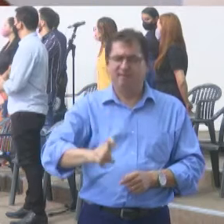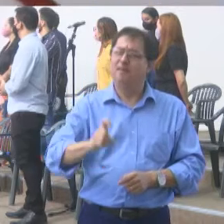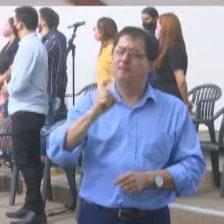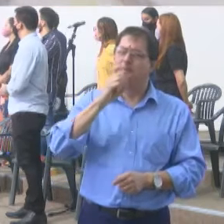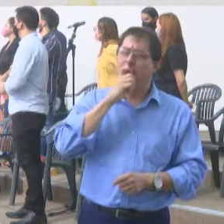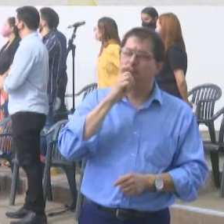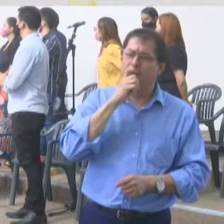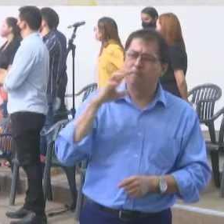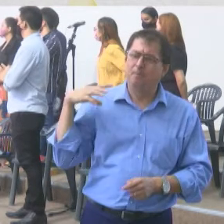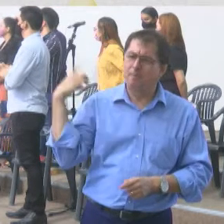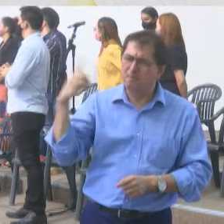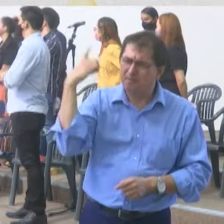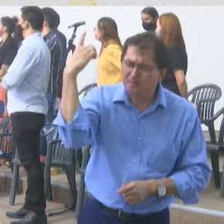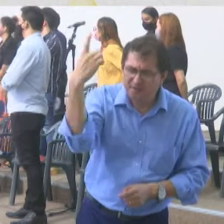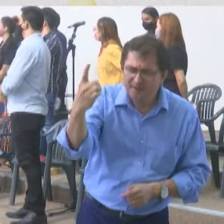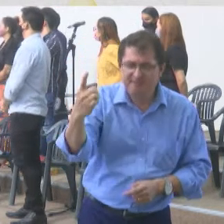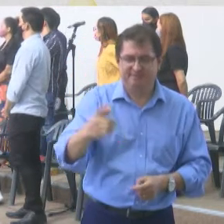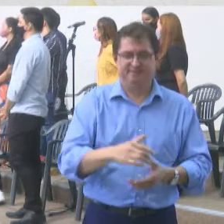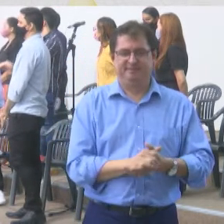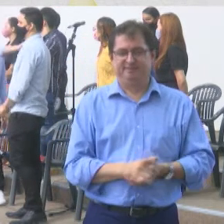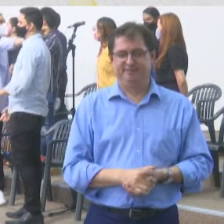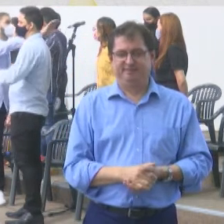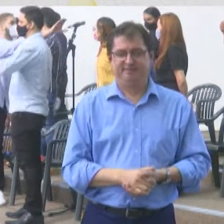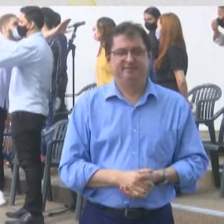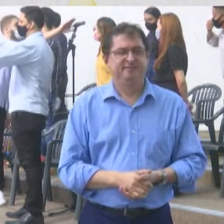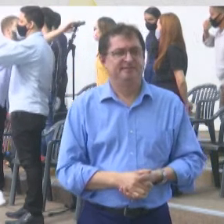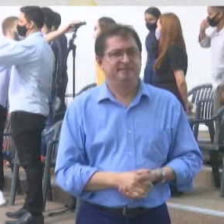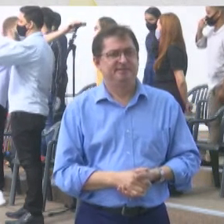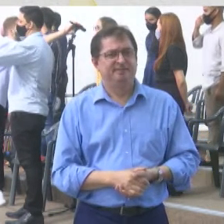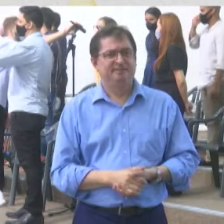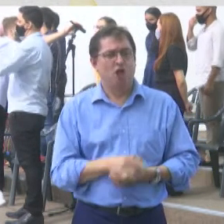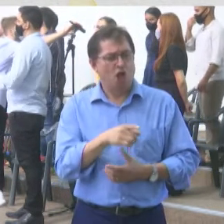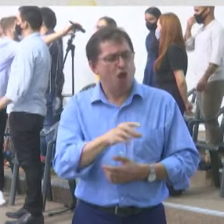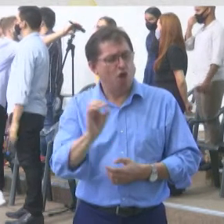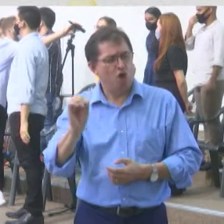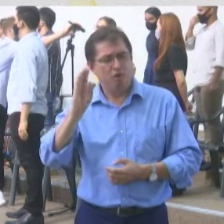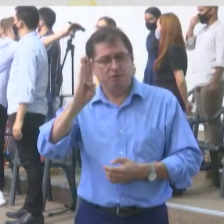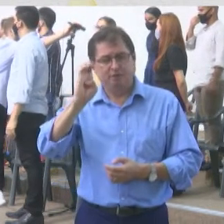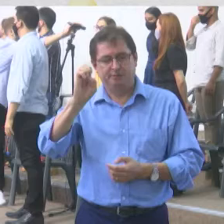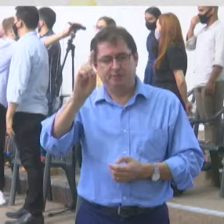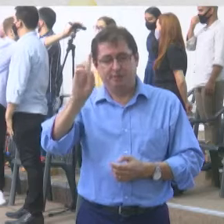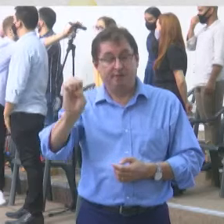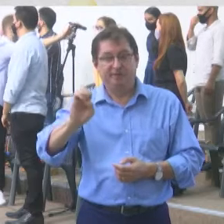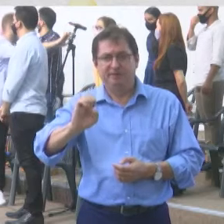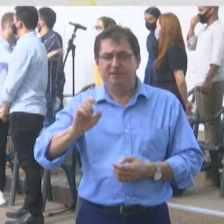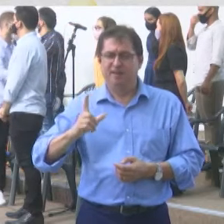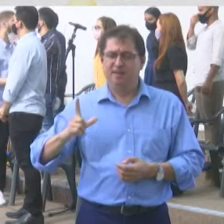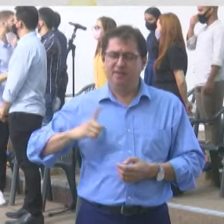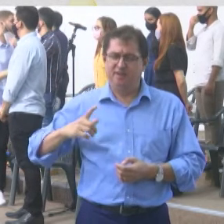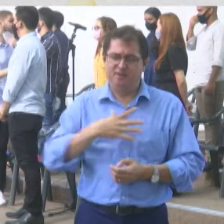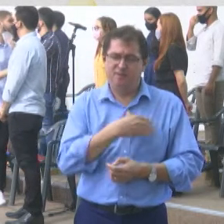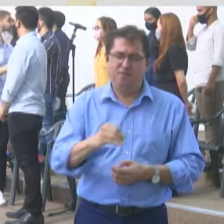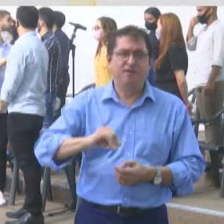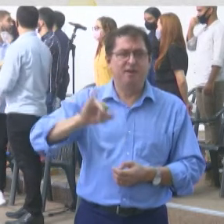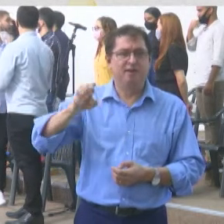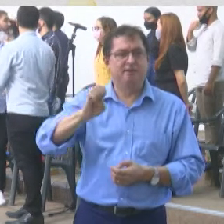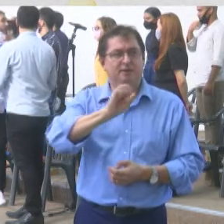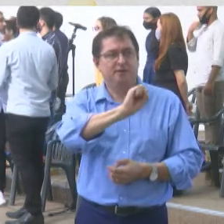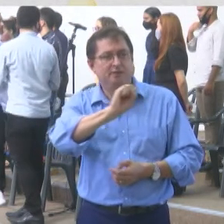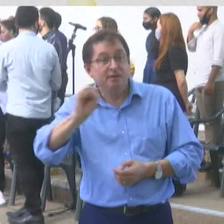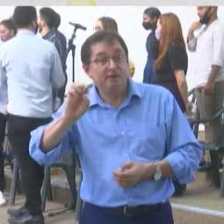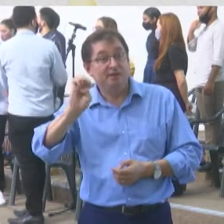tá? E este gerou a Obed, e Obed gerou a Jessé. Aqui nesse